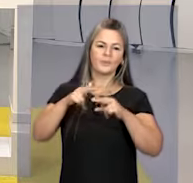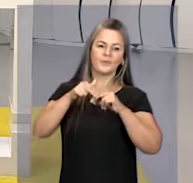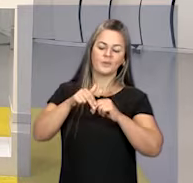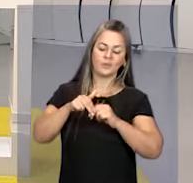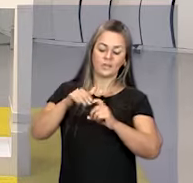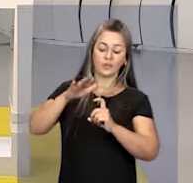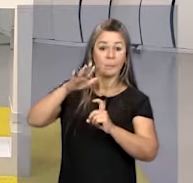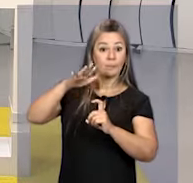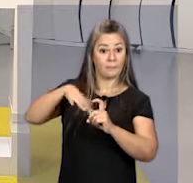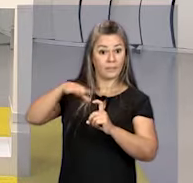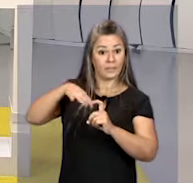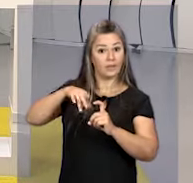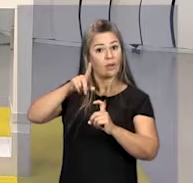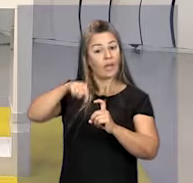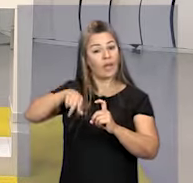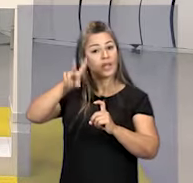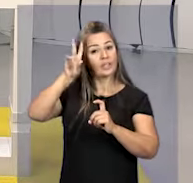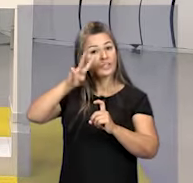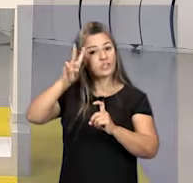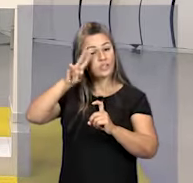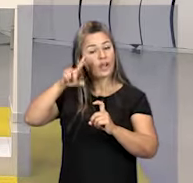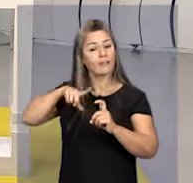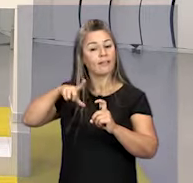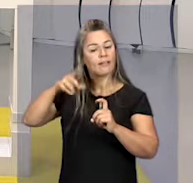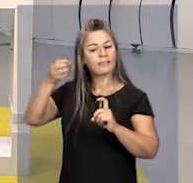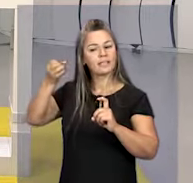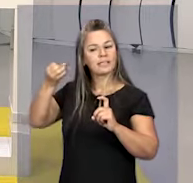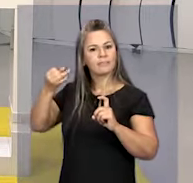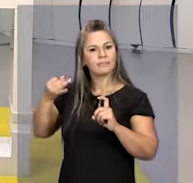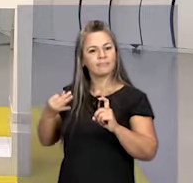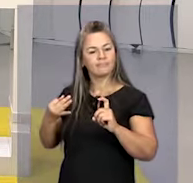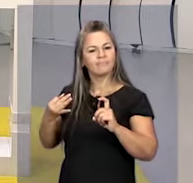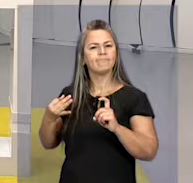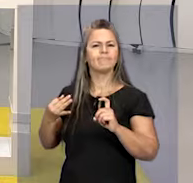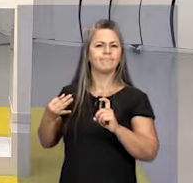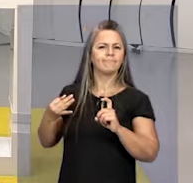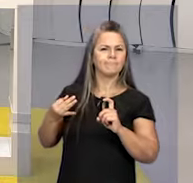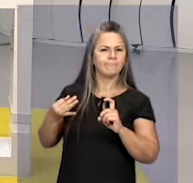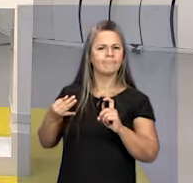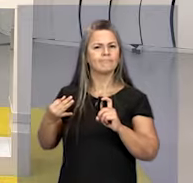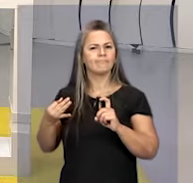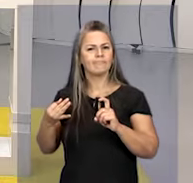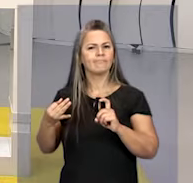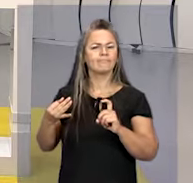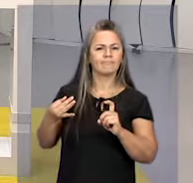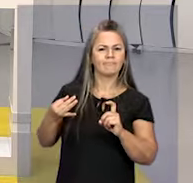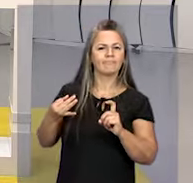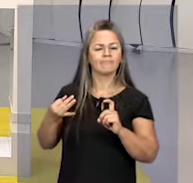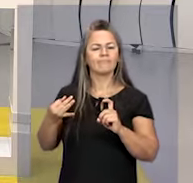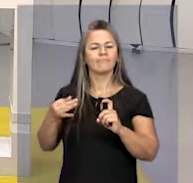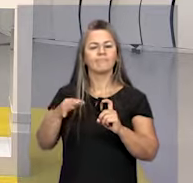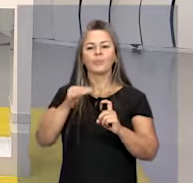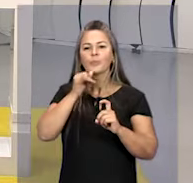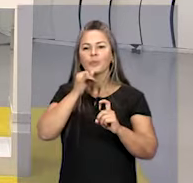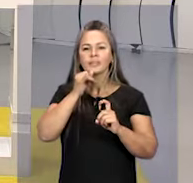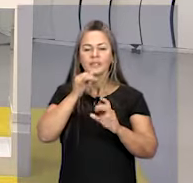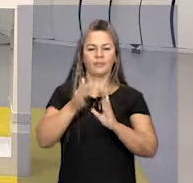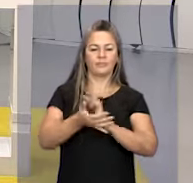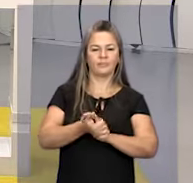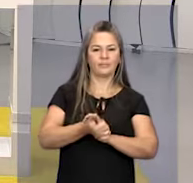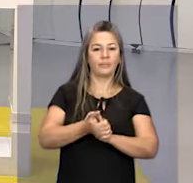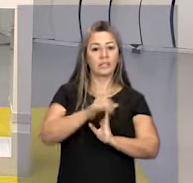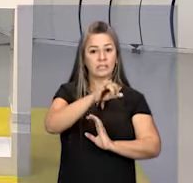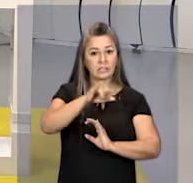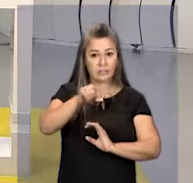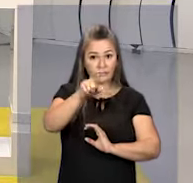eles são histórias que trazem explicações e que podem ser válidas em determinado contexto. Então, para a pessoa que